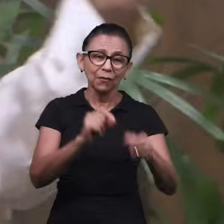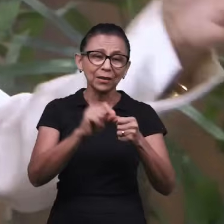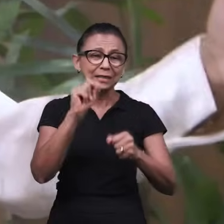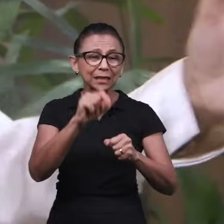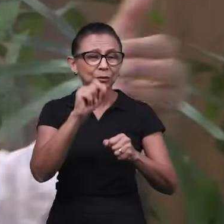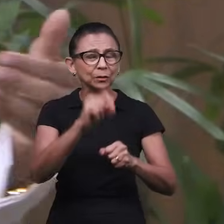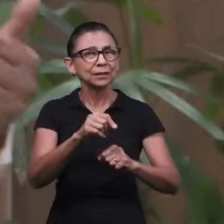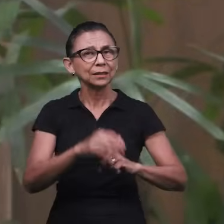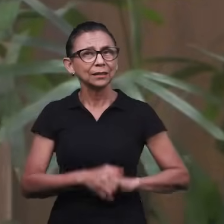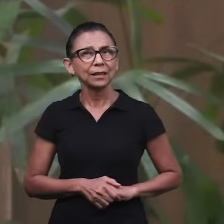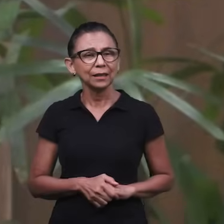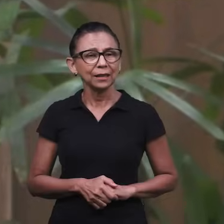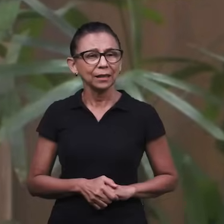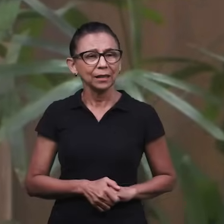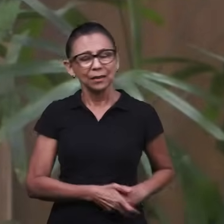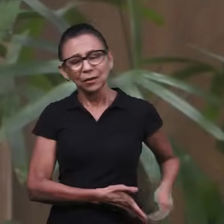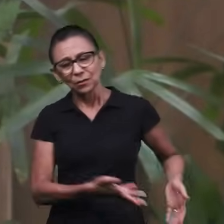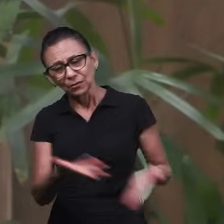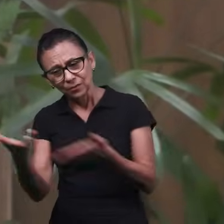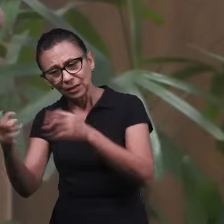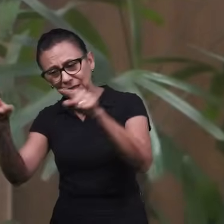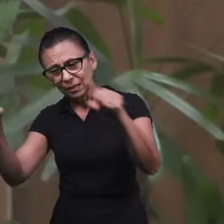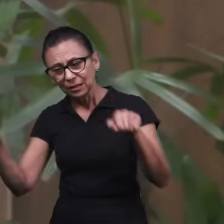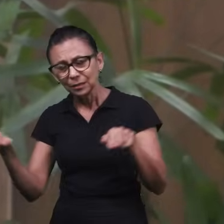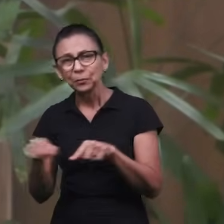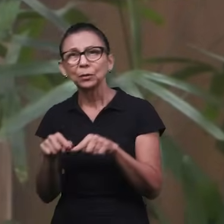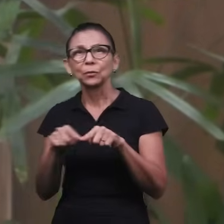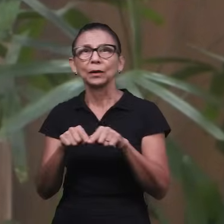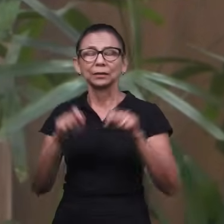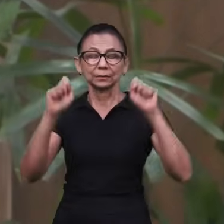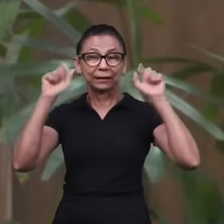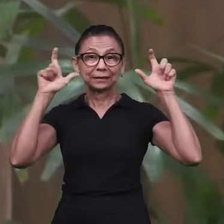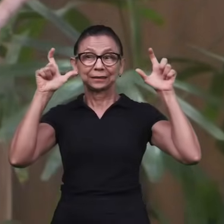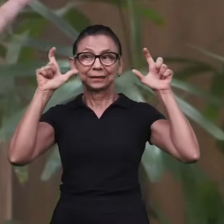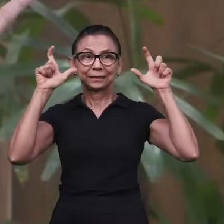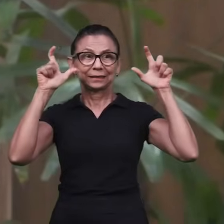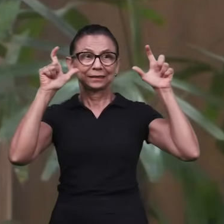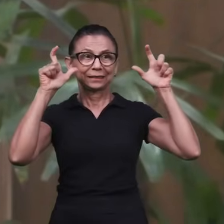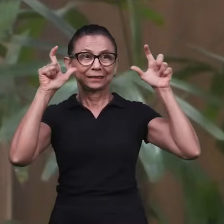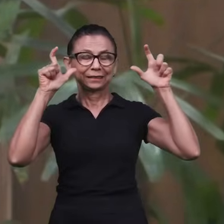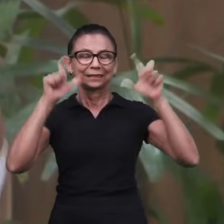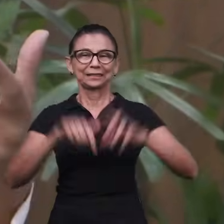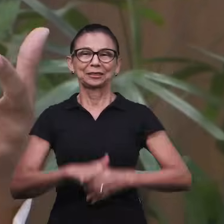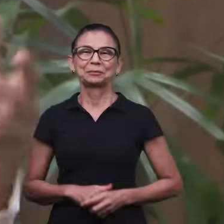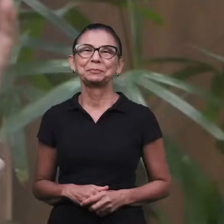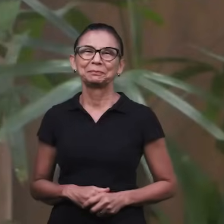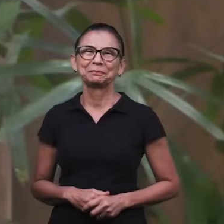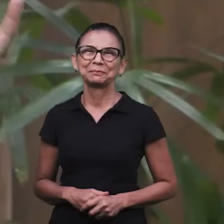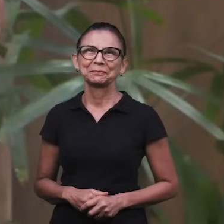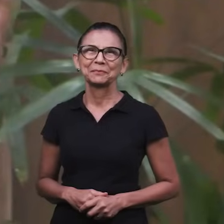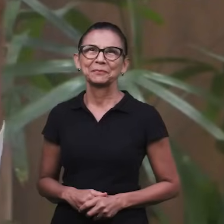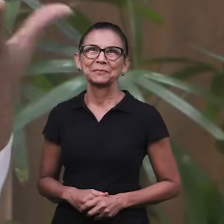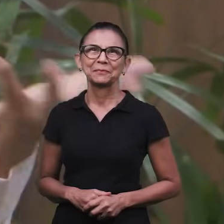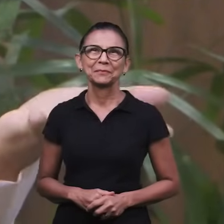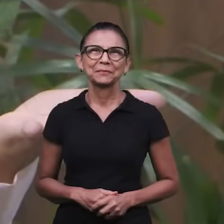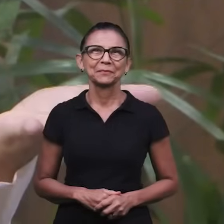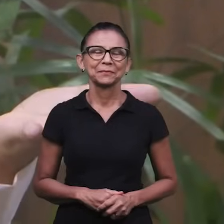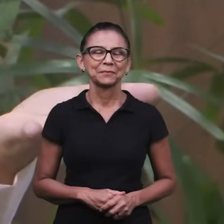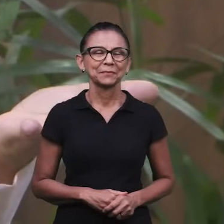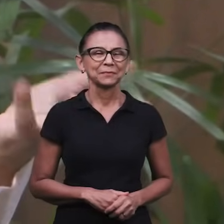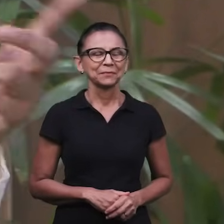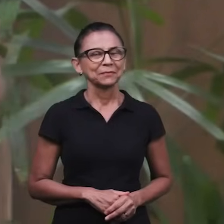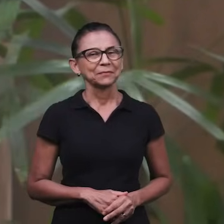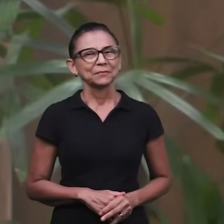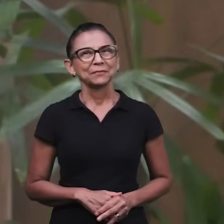fazendo aí? Mas já te coloquei, você volta, ele ainda está lá acordadão, e o olho está assim, né? Energia pura. Então, chegue mais